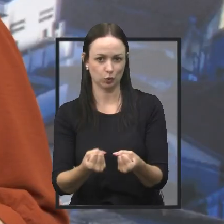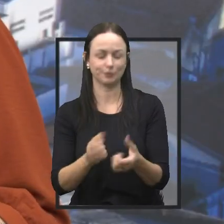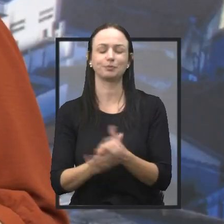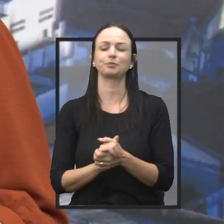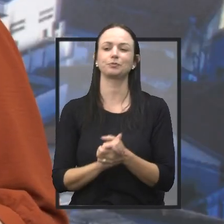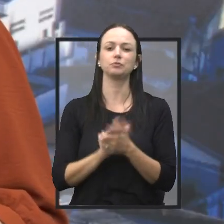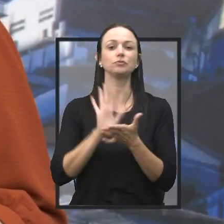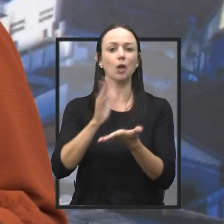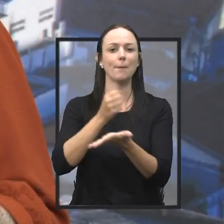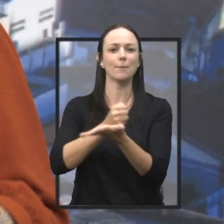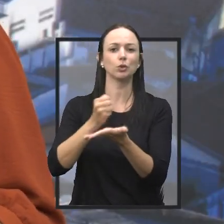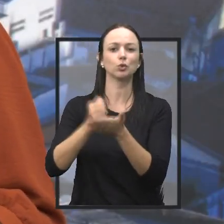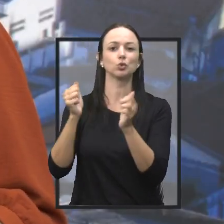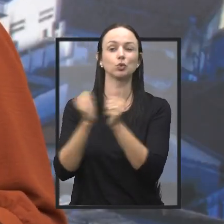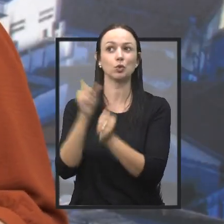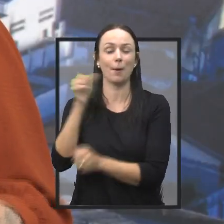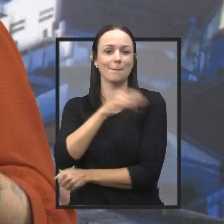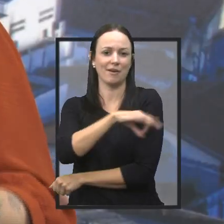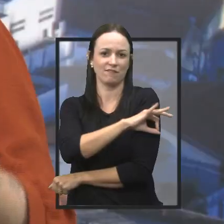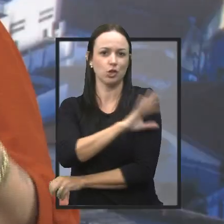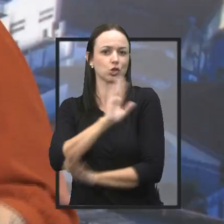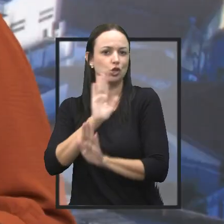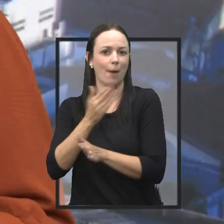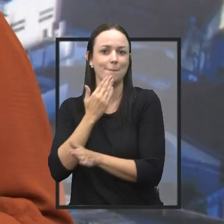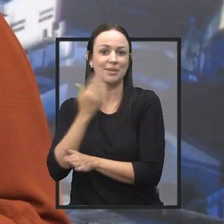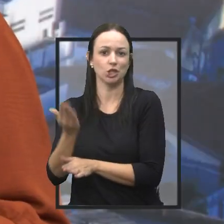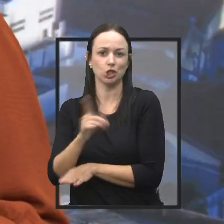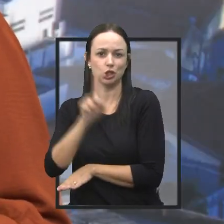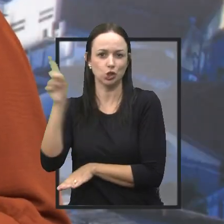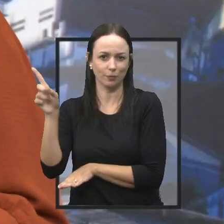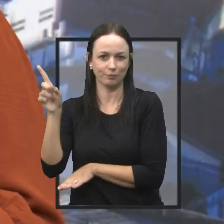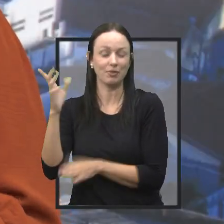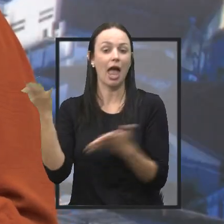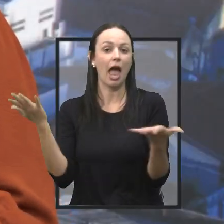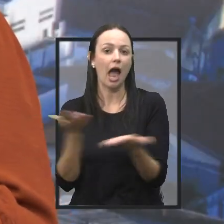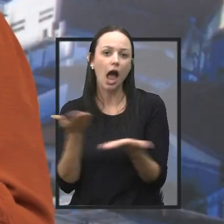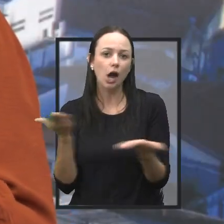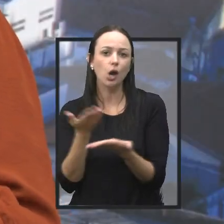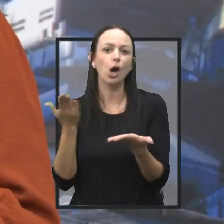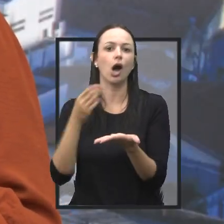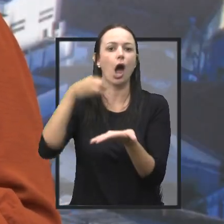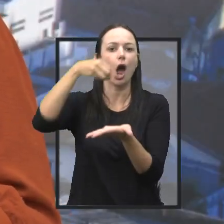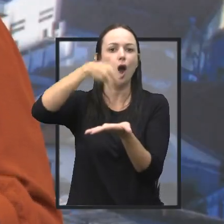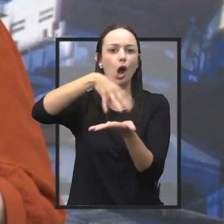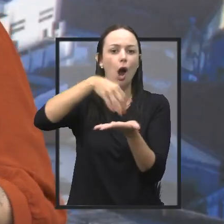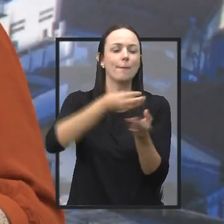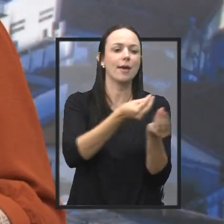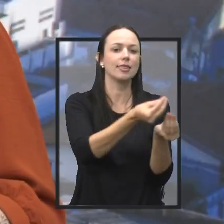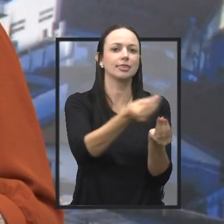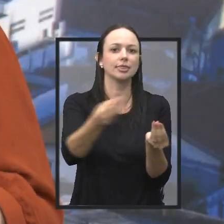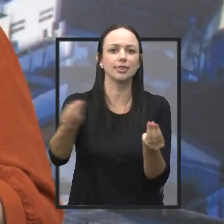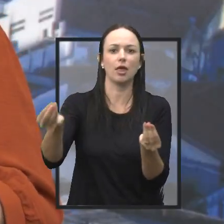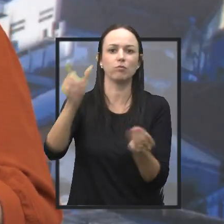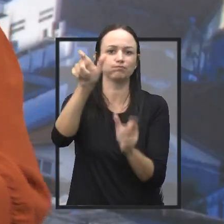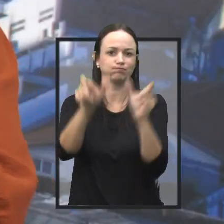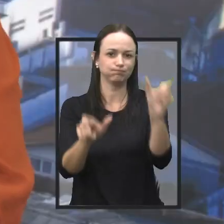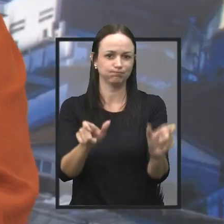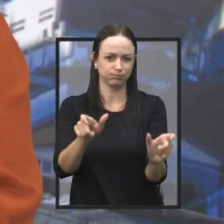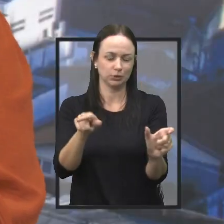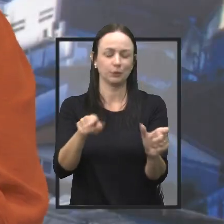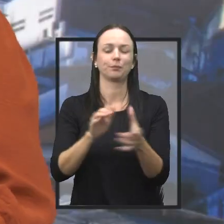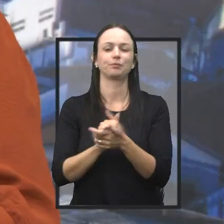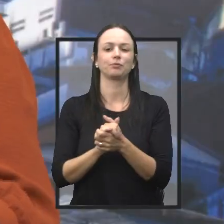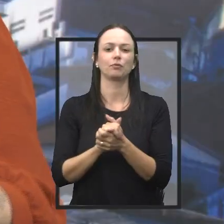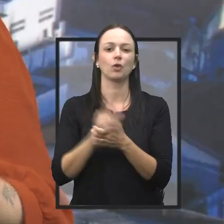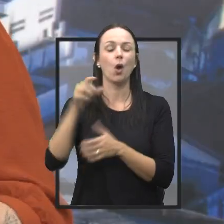nós protocolizamos junto com o prefeito esse pedido e entregamos a cópia para os munícipes. A ideia é que, como disse